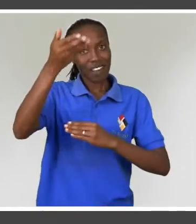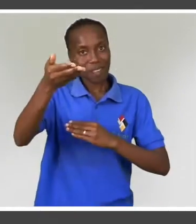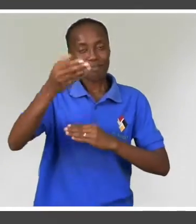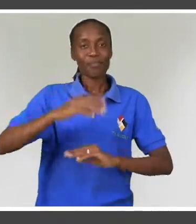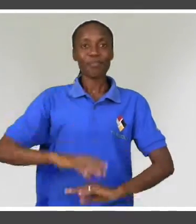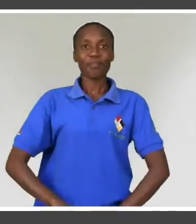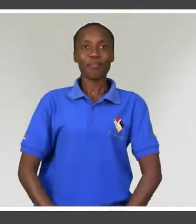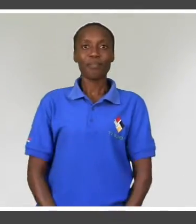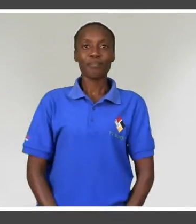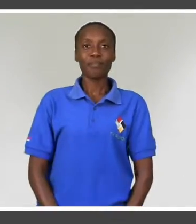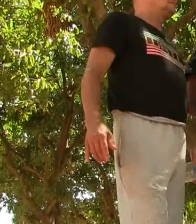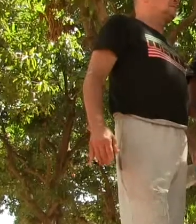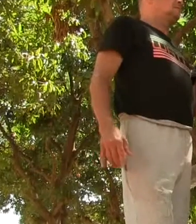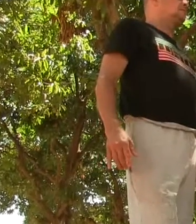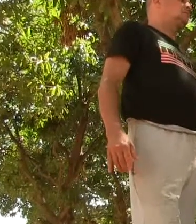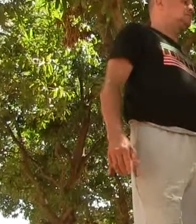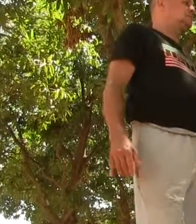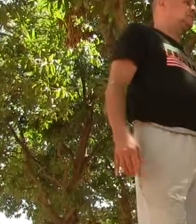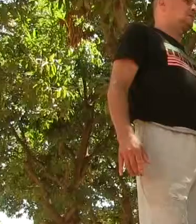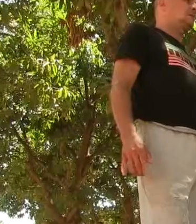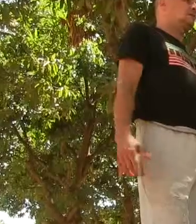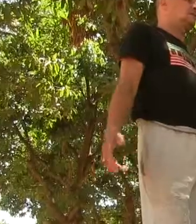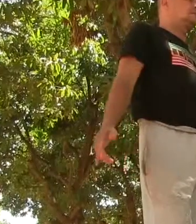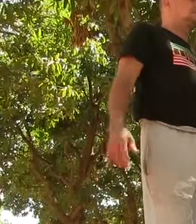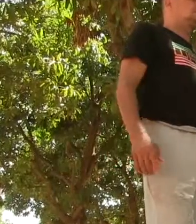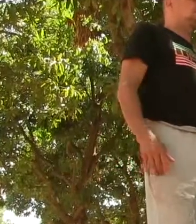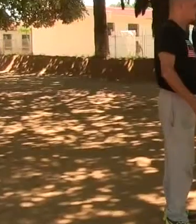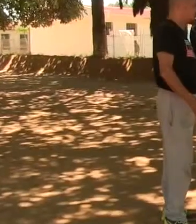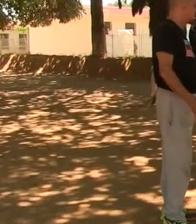Até lá! Tchau!